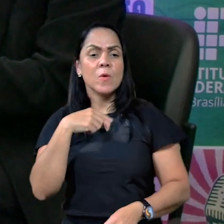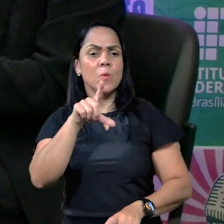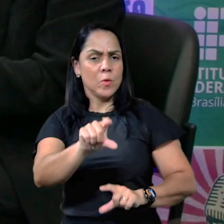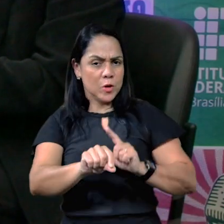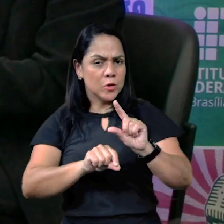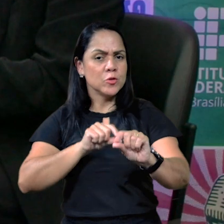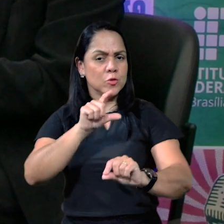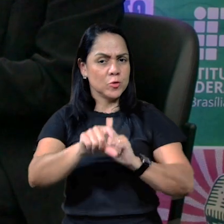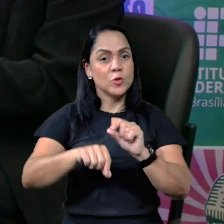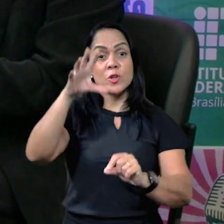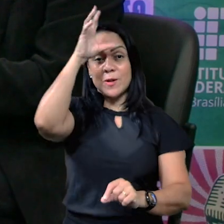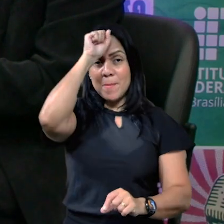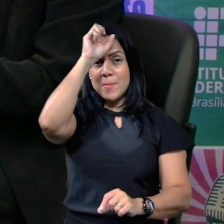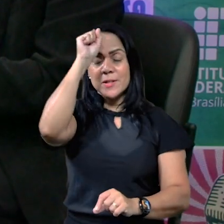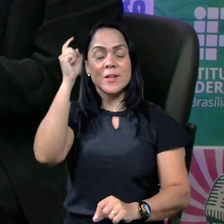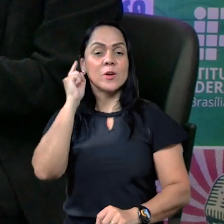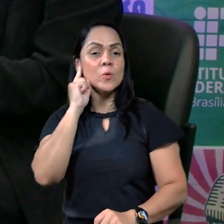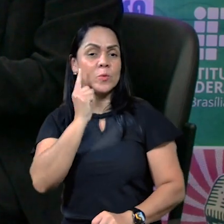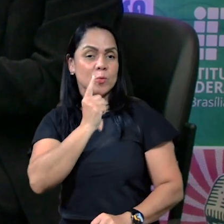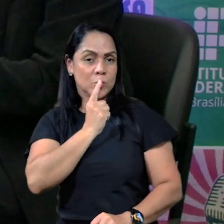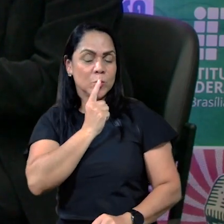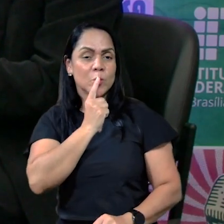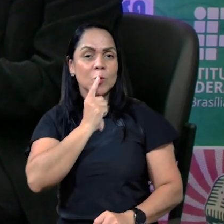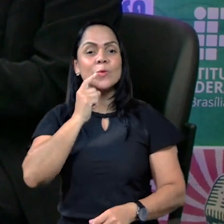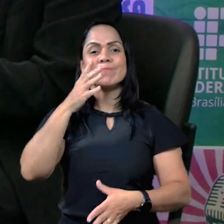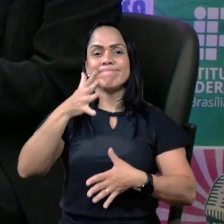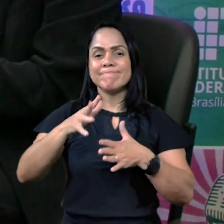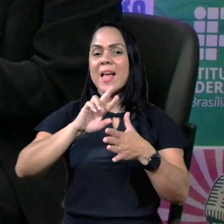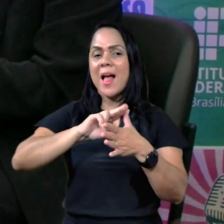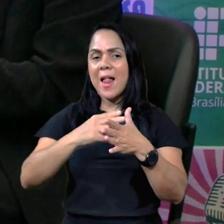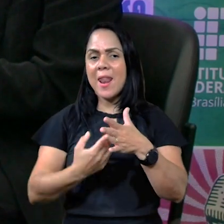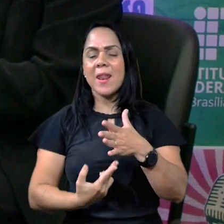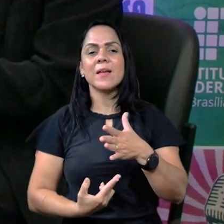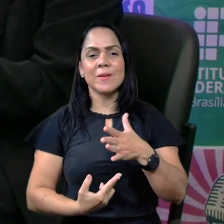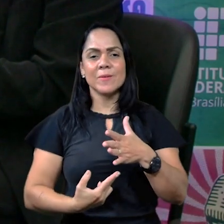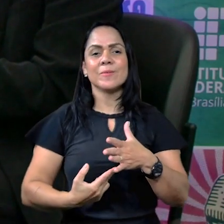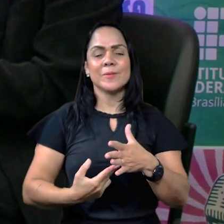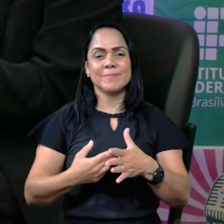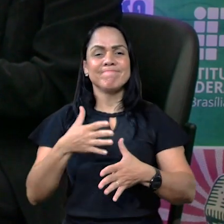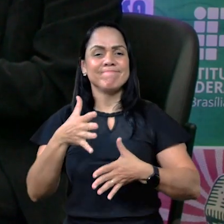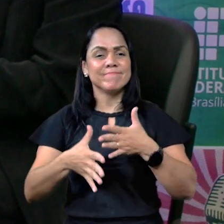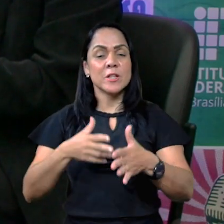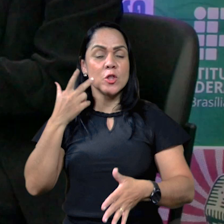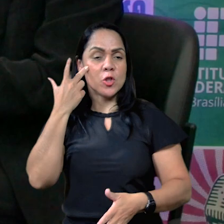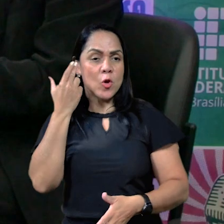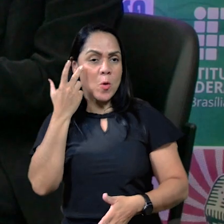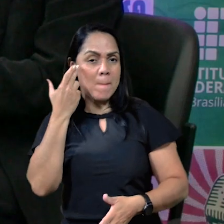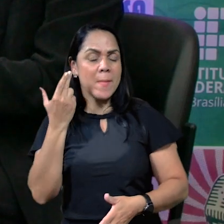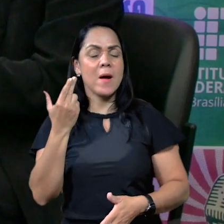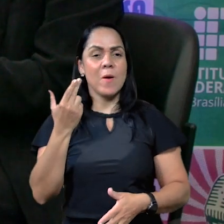minha, de aprender com surdos. Porque eles é a língua natural deles, então você consegue pegar muitas nuances